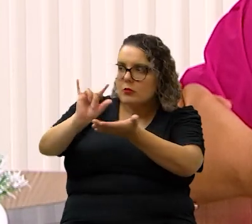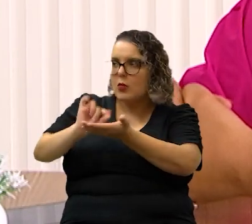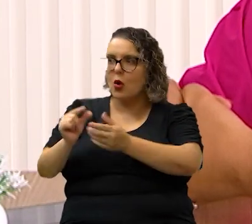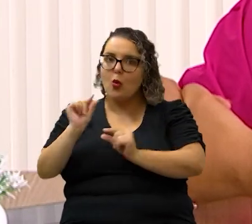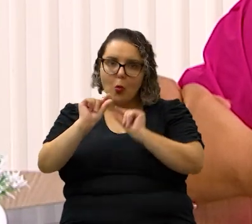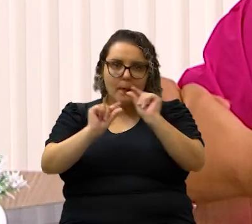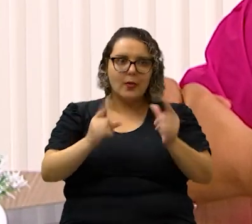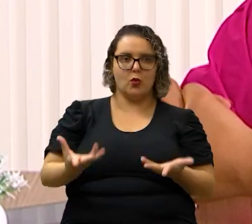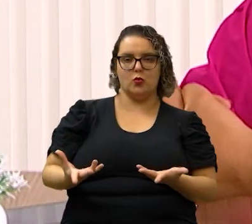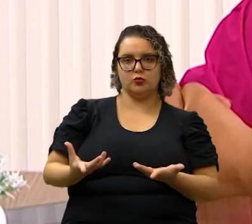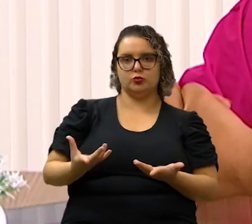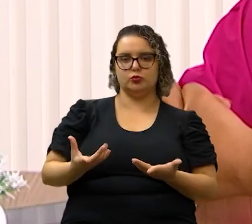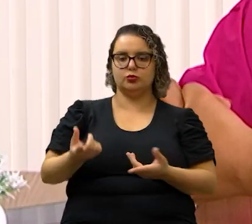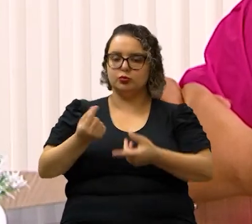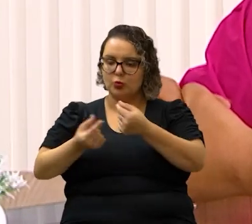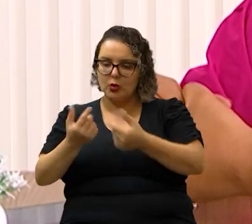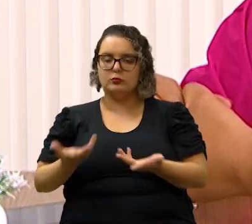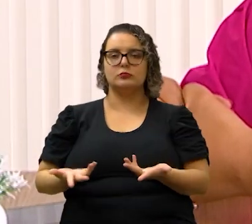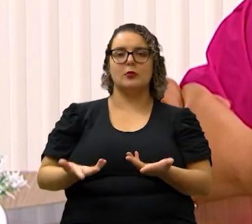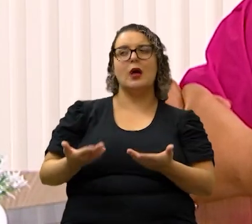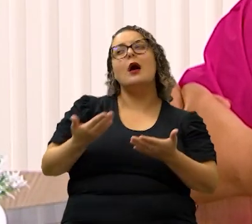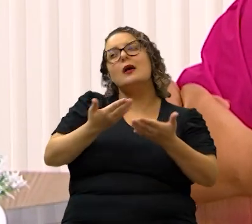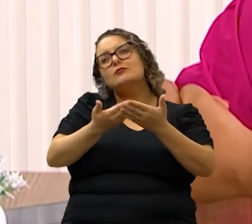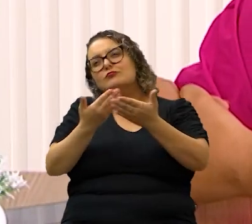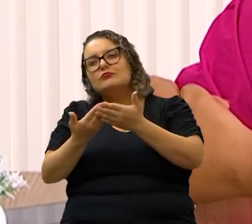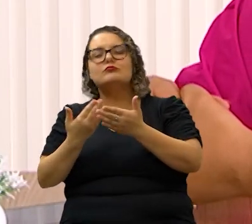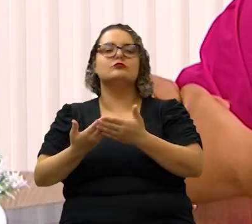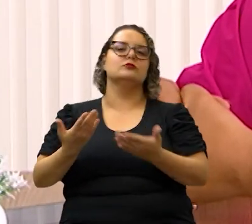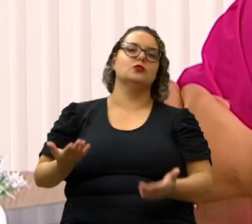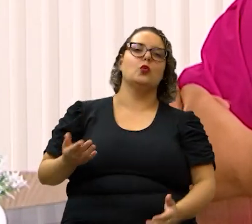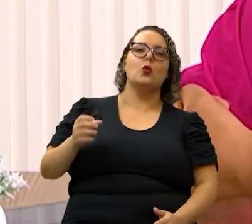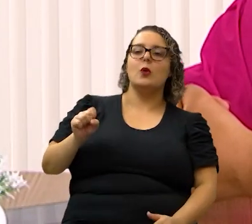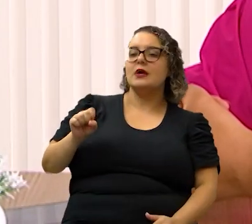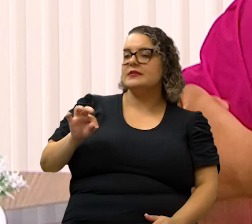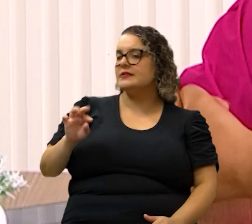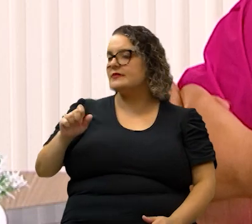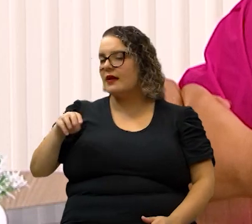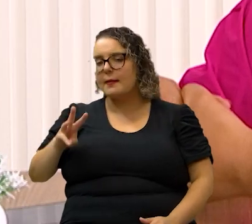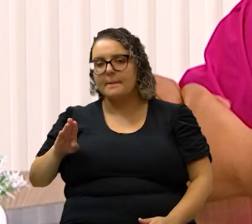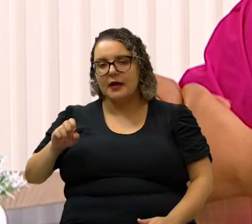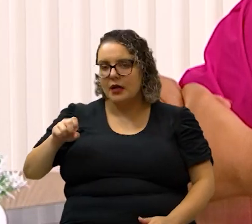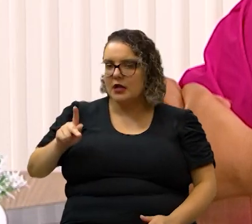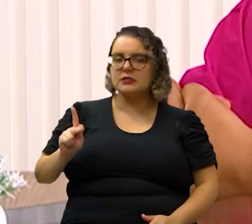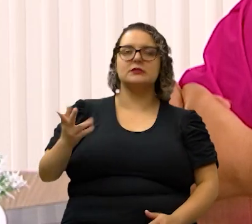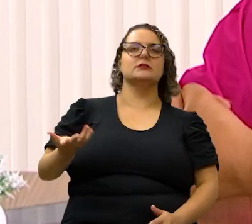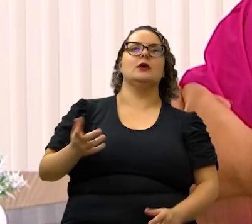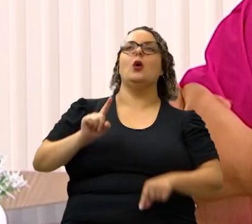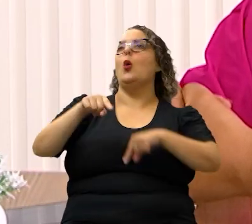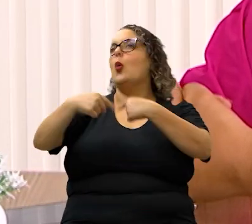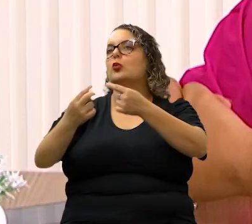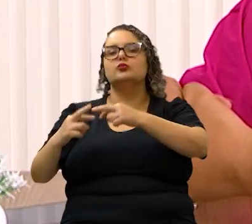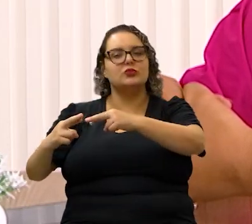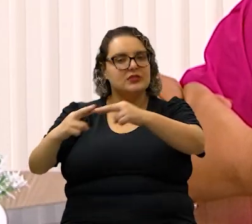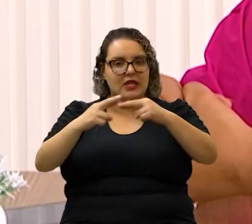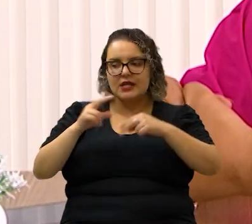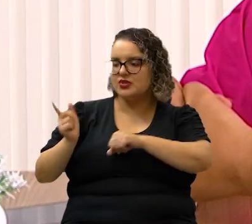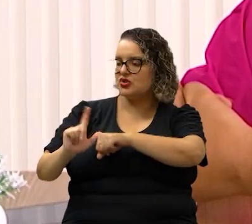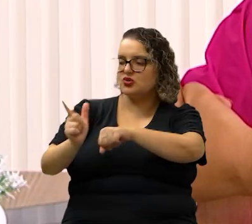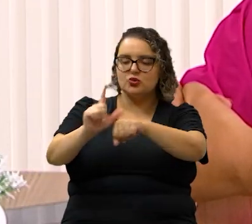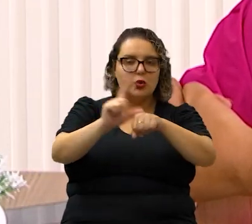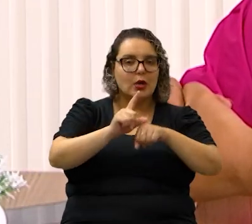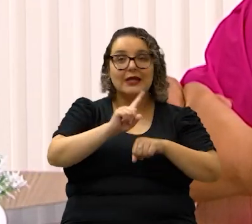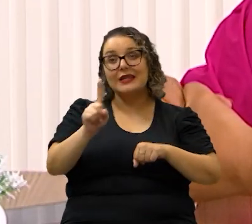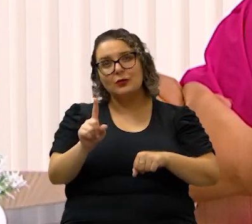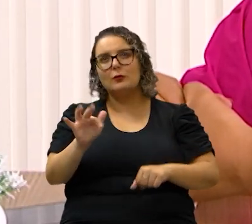cada loja também. Tá. A gente está muito voltado para isso, estudando os cases do Starbucks, estudando cases de outras redes